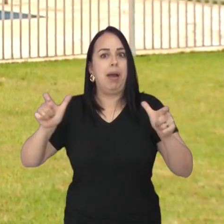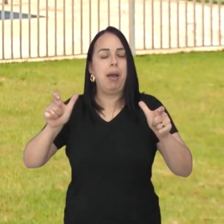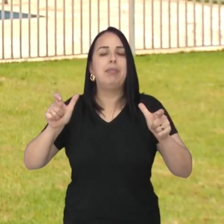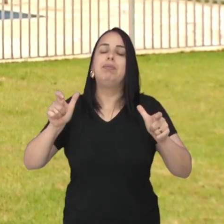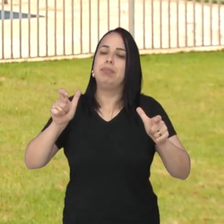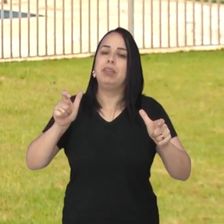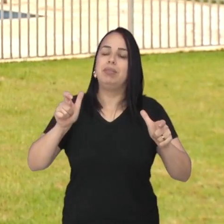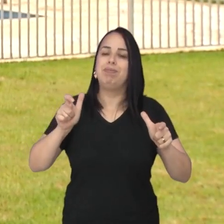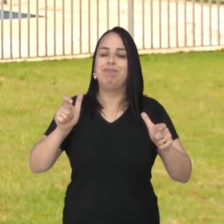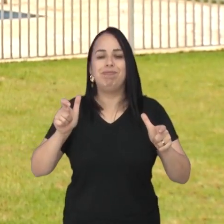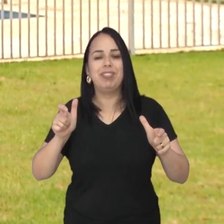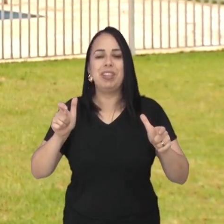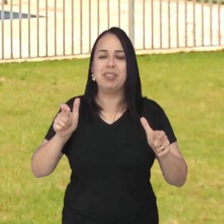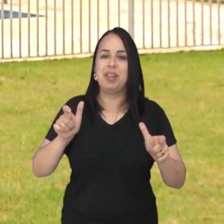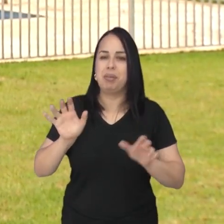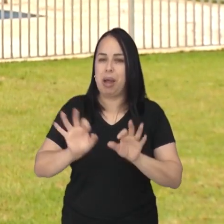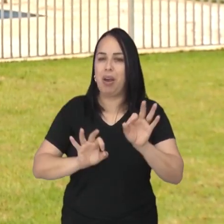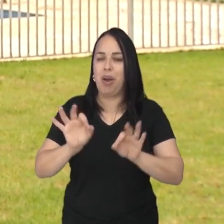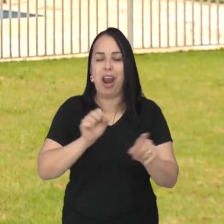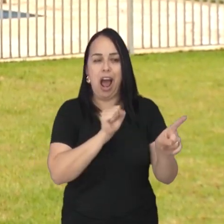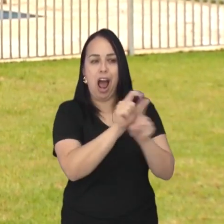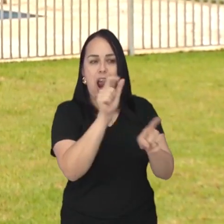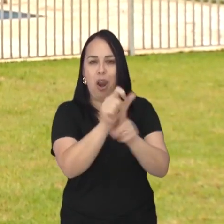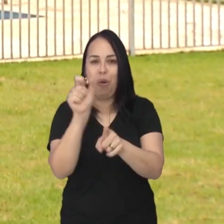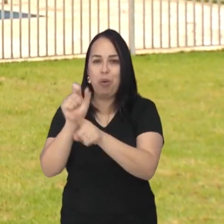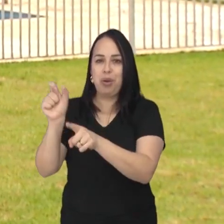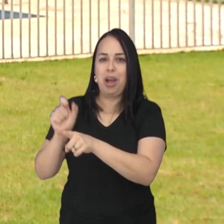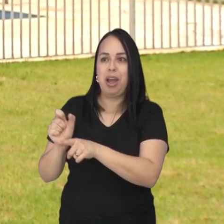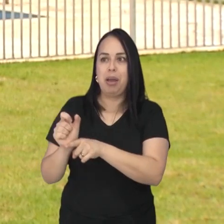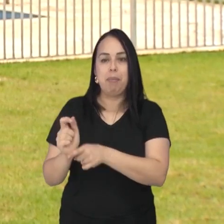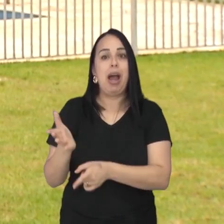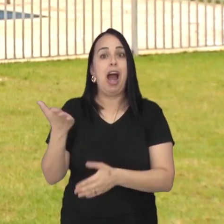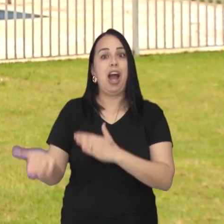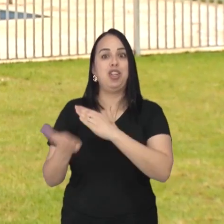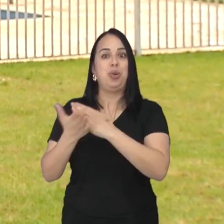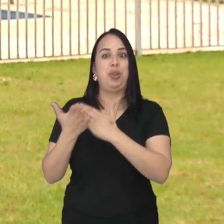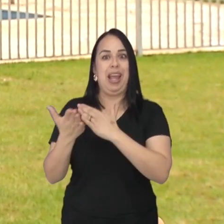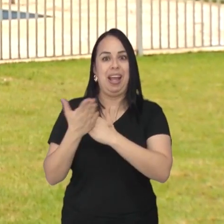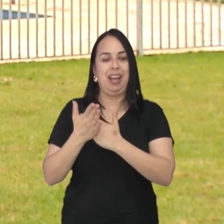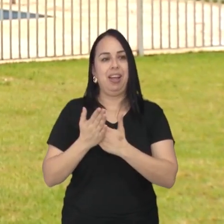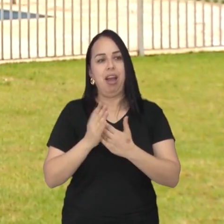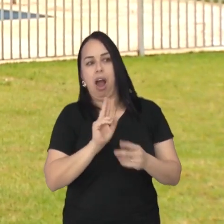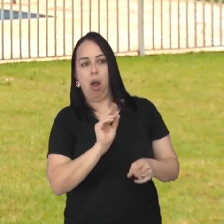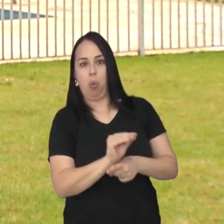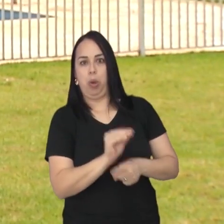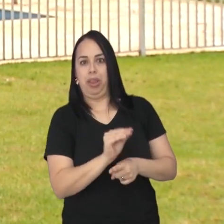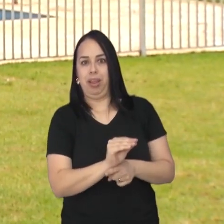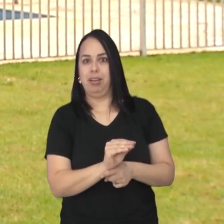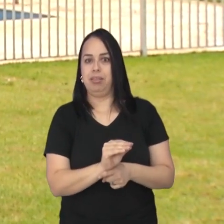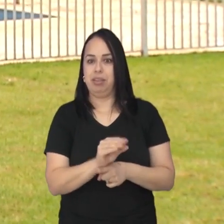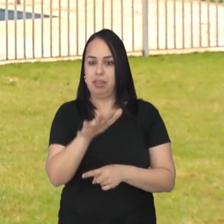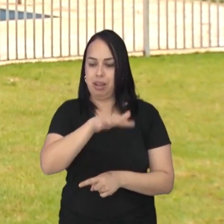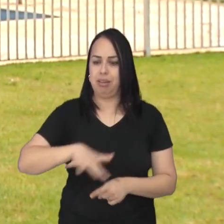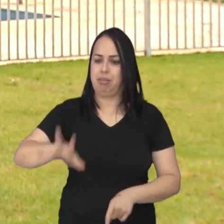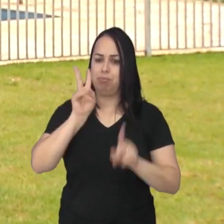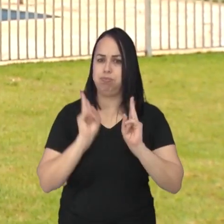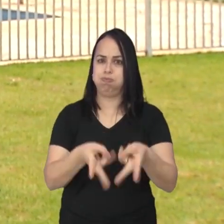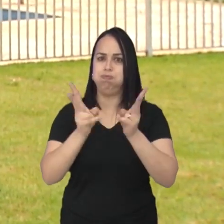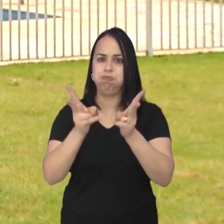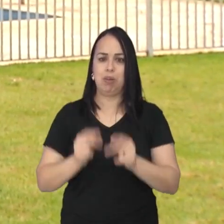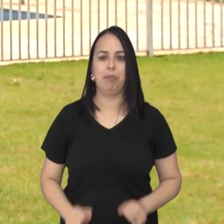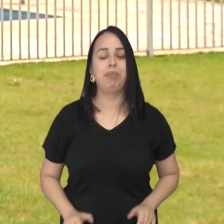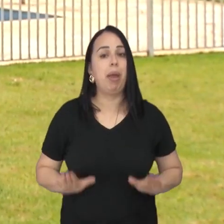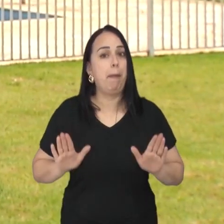a gente achou pertinente a gente fazer esse aluguel para ajudar nos custos e para manter o espaço ainda, né,